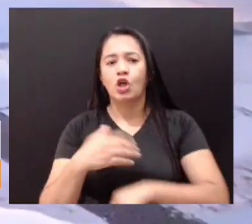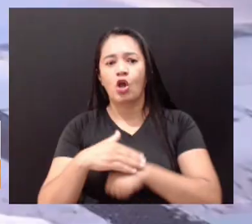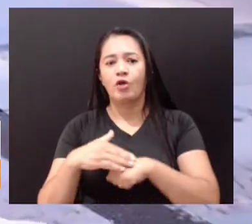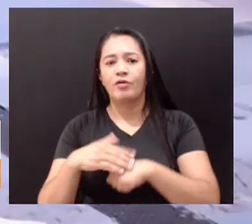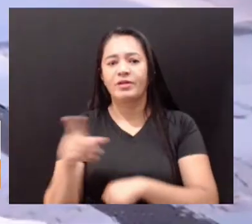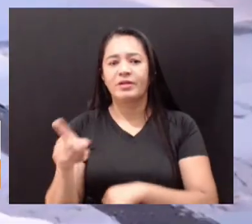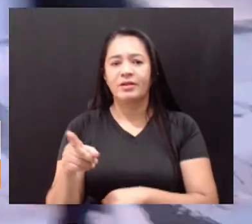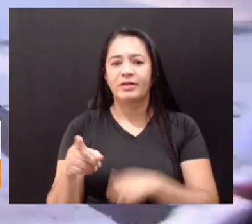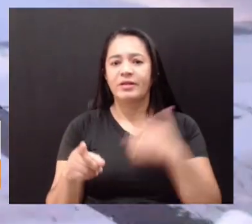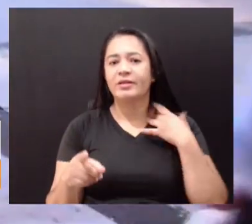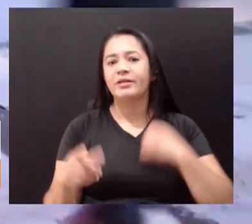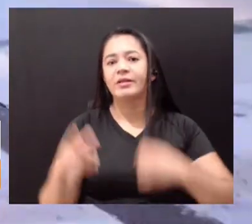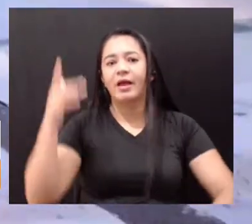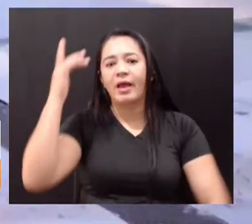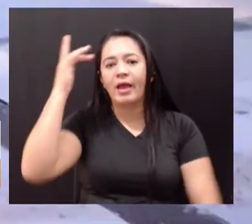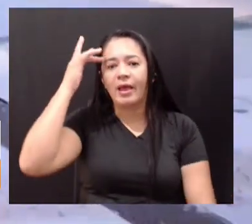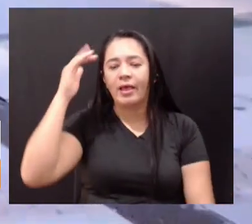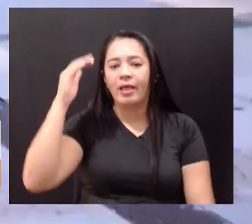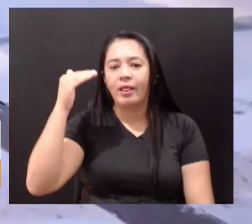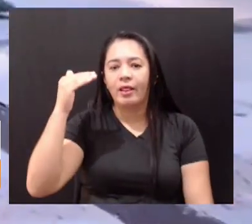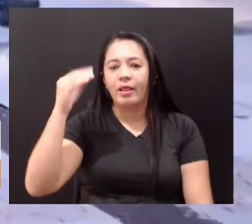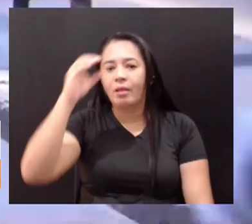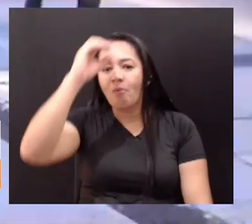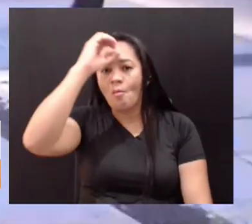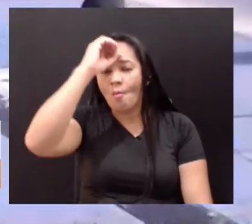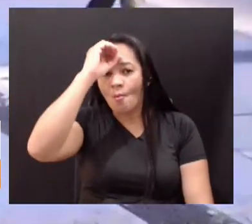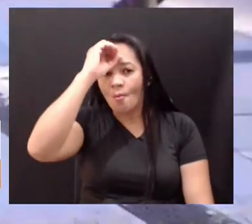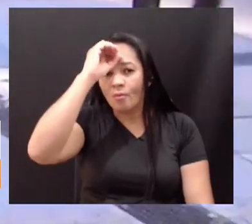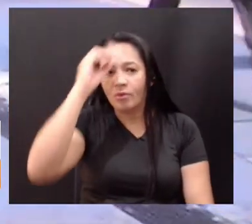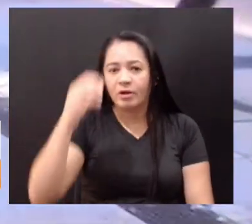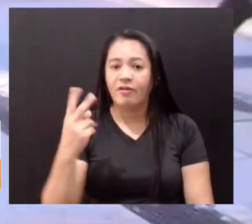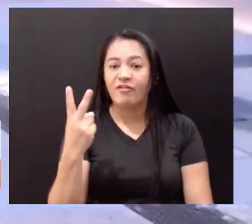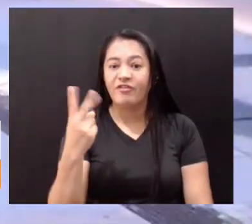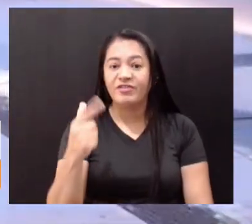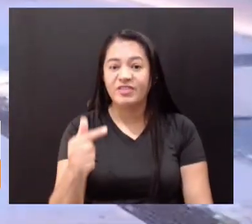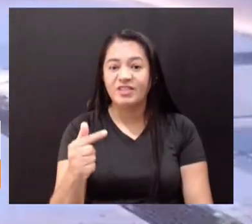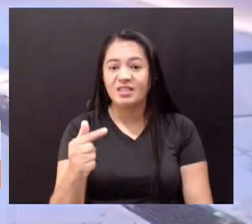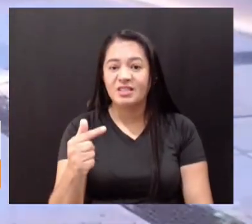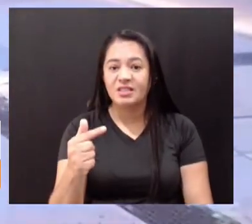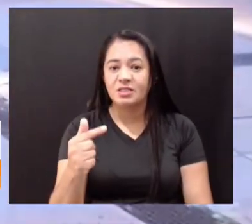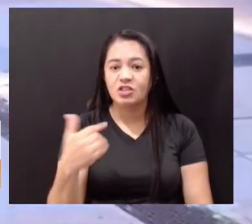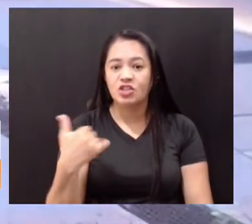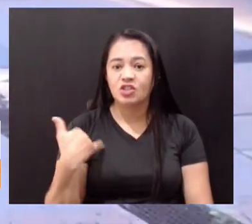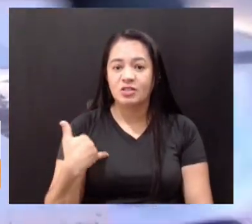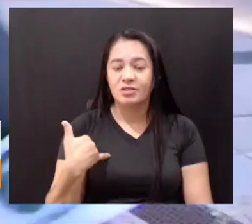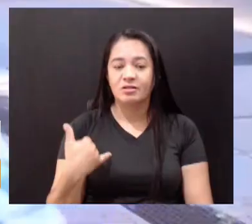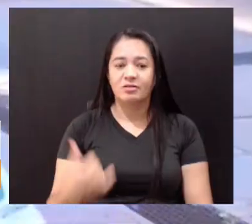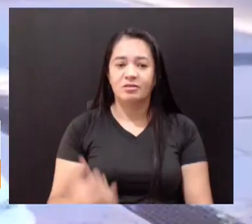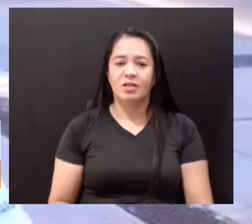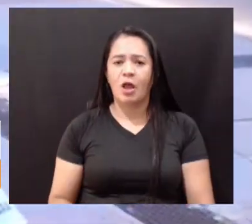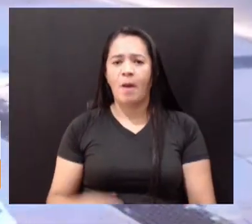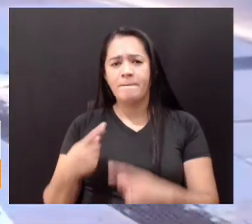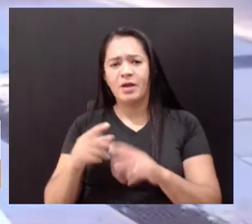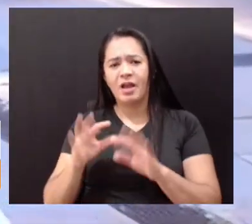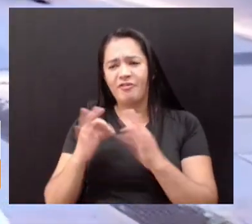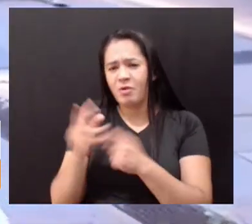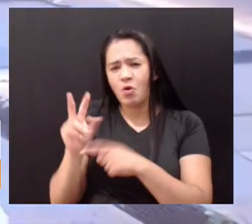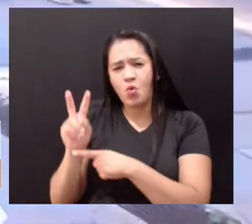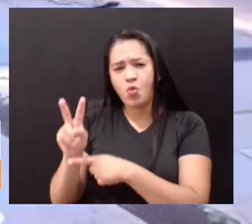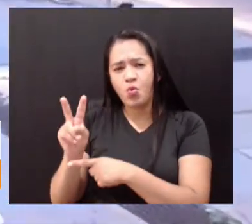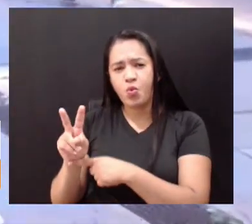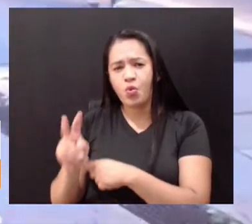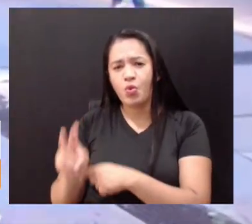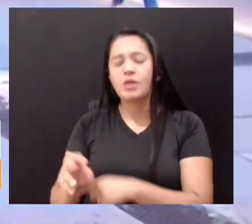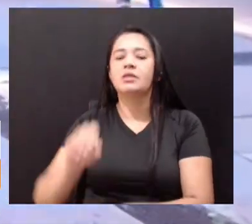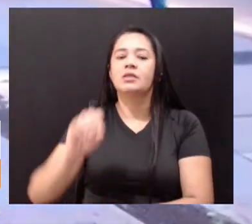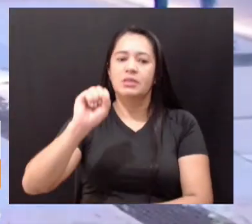cabecinha dele, entendeu? Quantos anos? Ai, 27. Você acha que a superproteção da família atrapalha um pouco? Eu acho o modo como foi